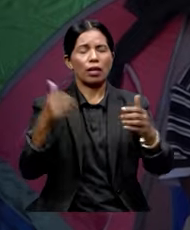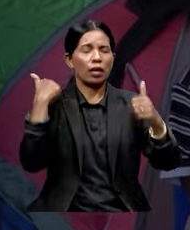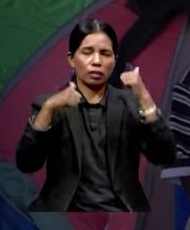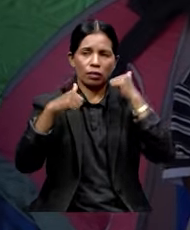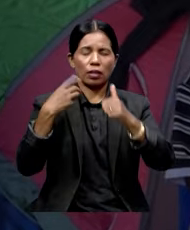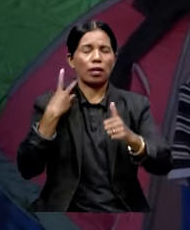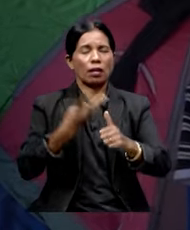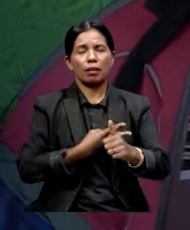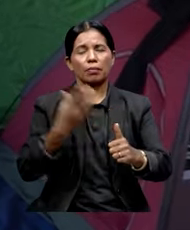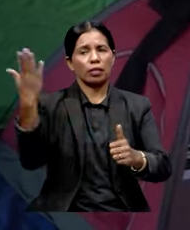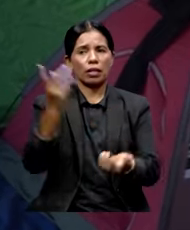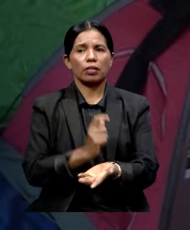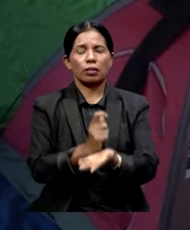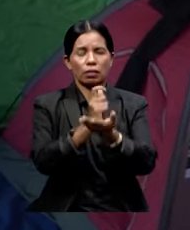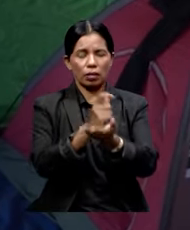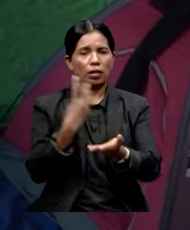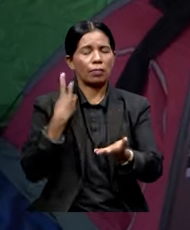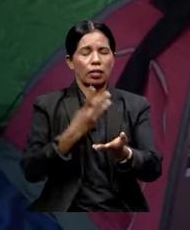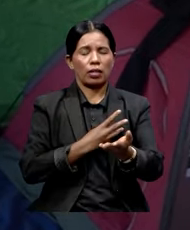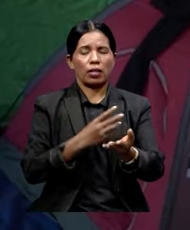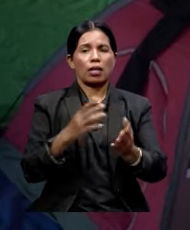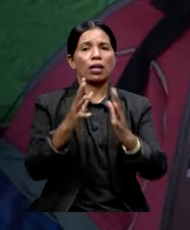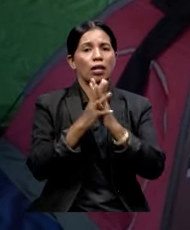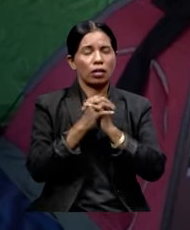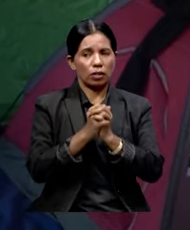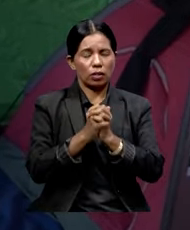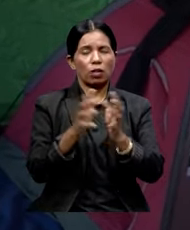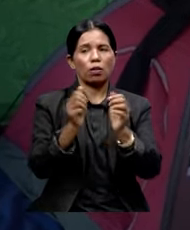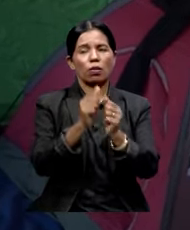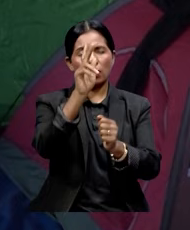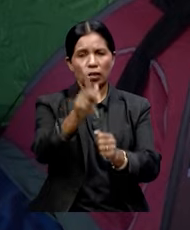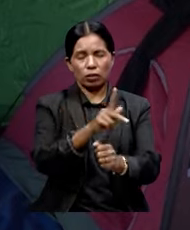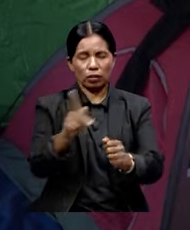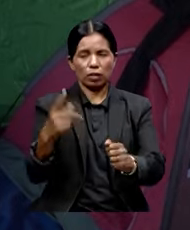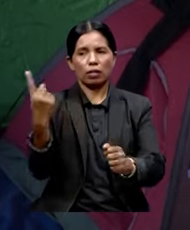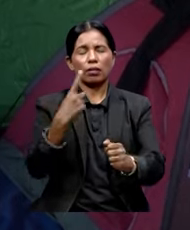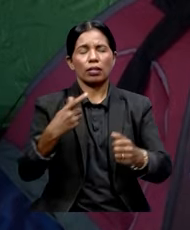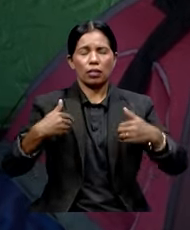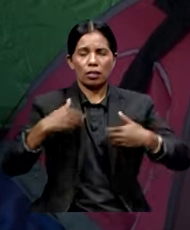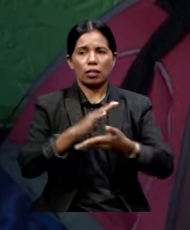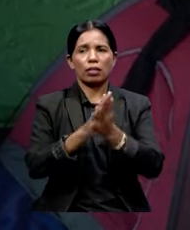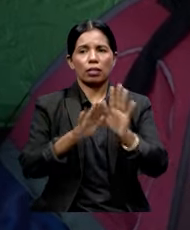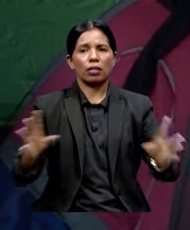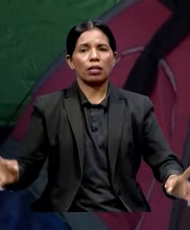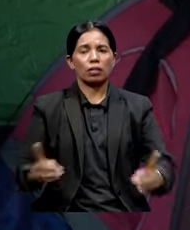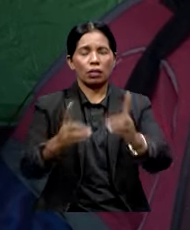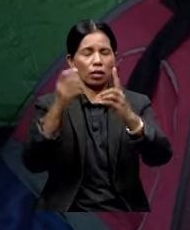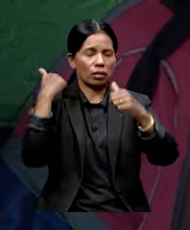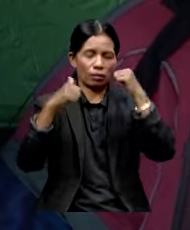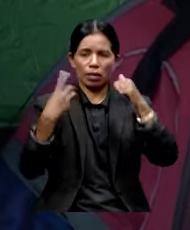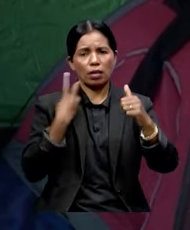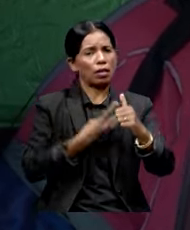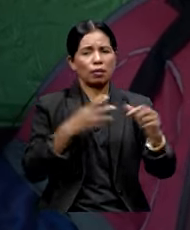ami ha Tauro Assembleia de Deus parte Assembleia de Deus ho Katolik sempre ia amizade dia kuria suruh malu ya atividade di ami lah